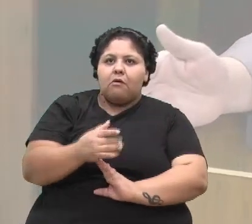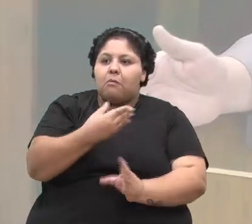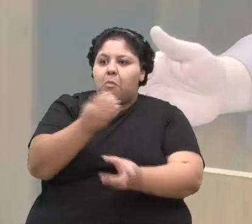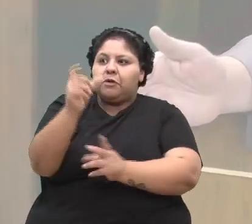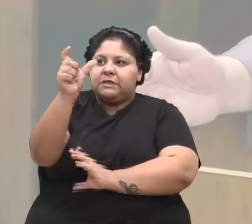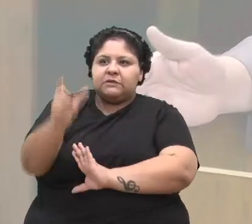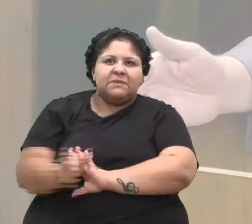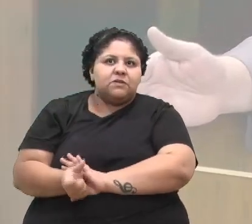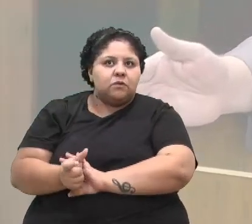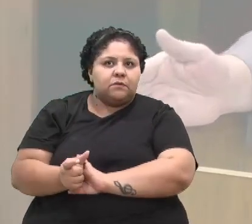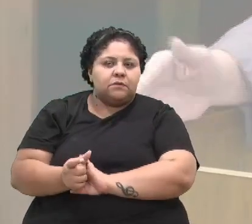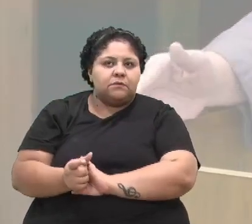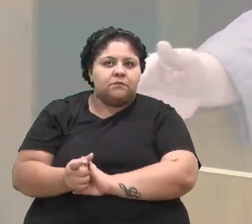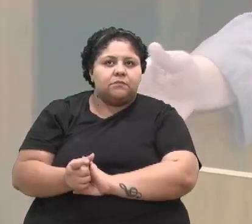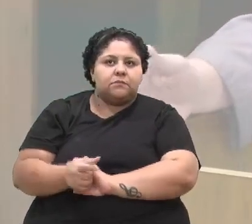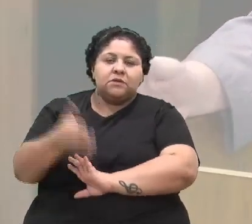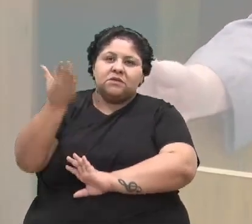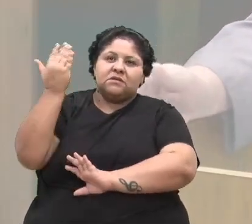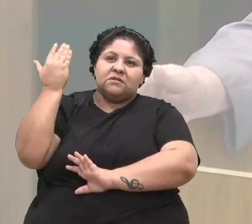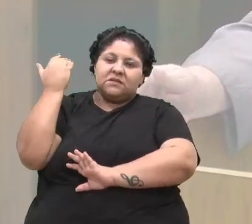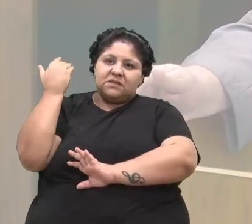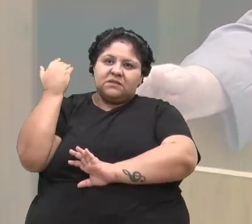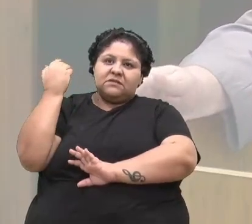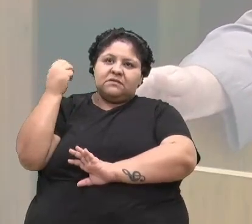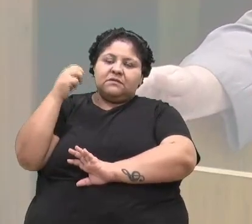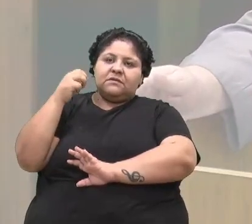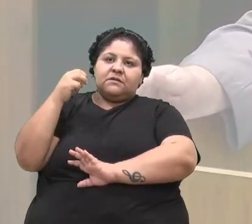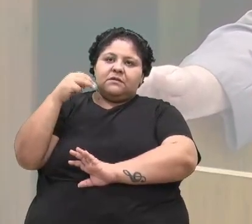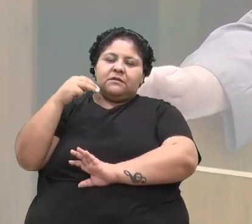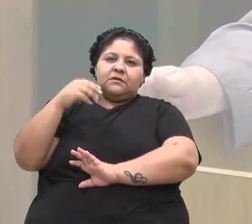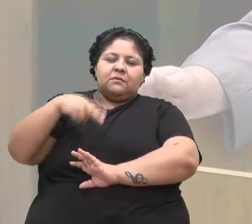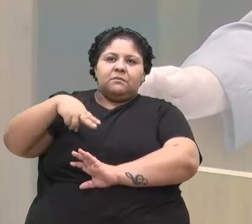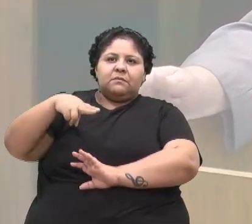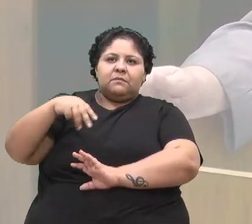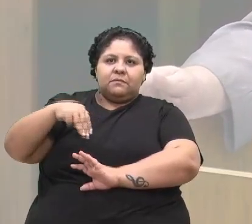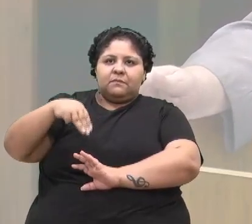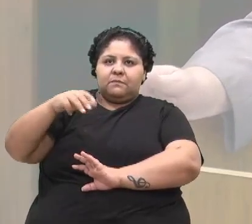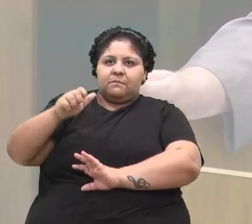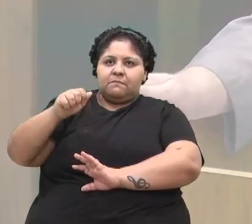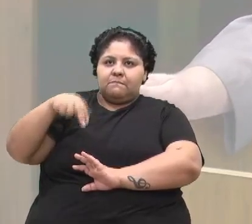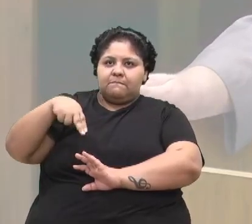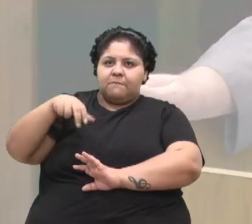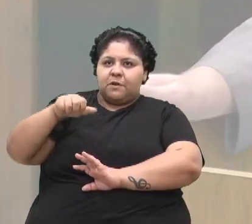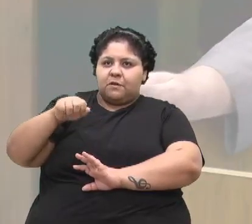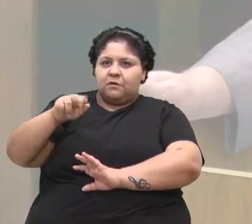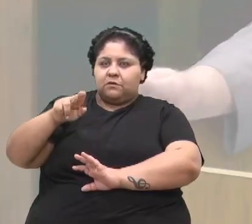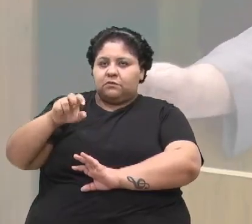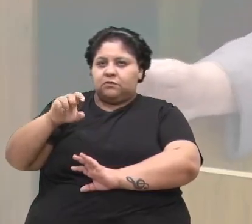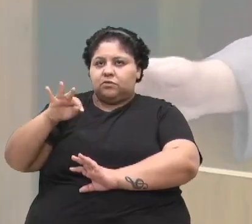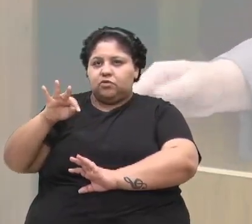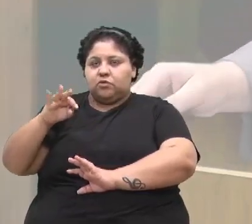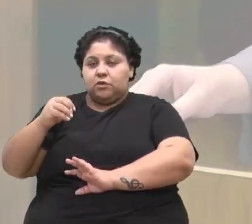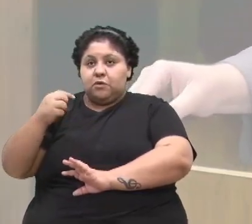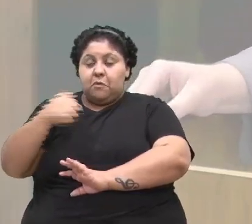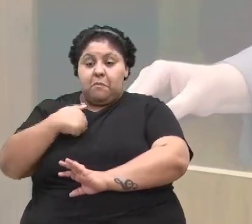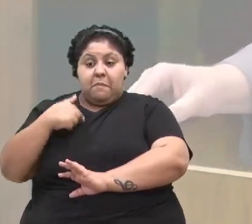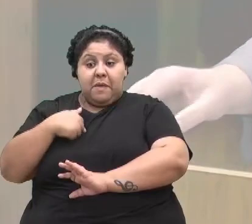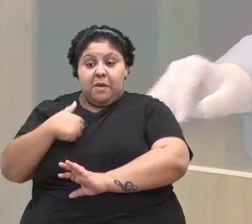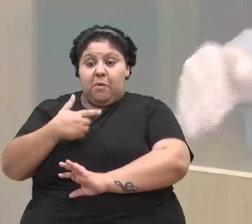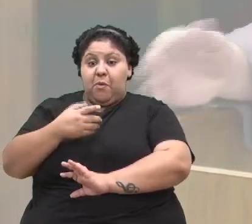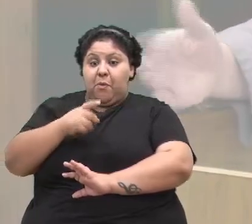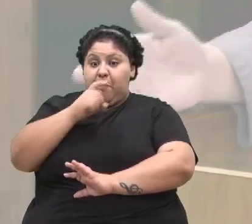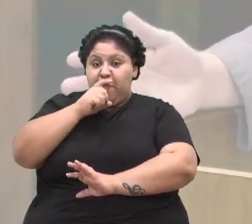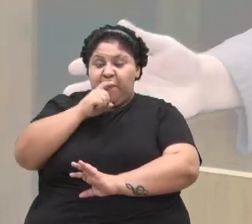pessoas. Desde o Mansueto, o prefeito Mansueto de Castro Serafini Filho, que meu pai era fã dele, e